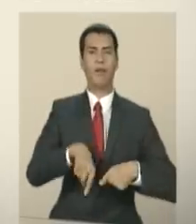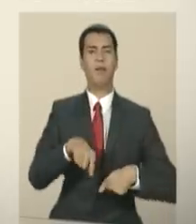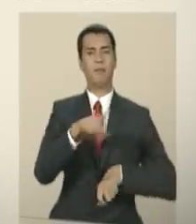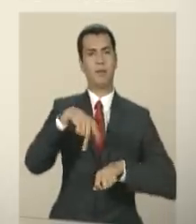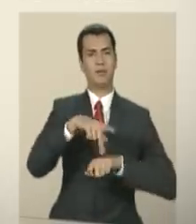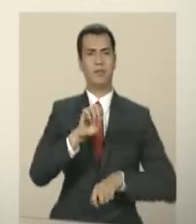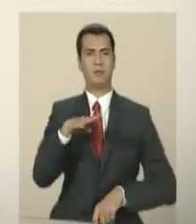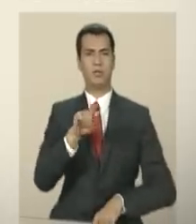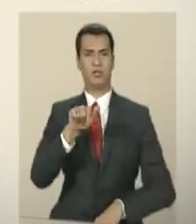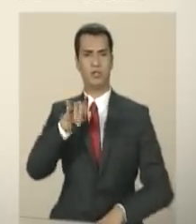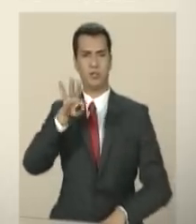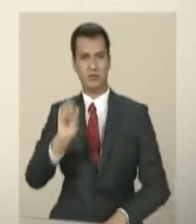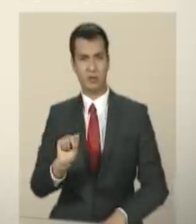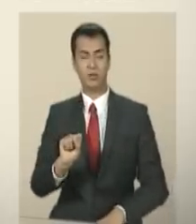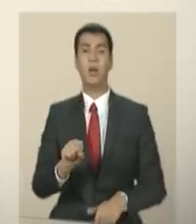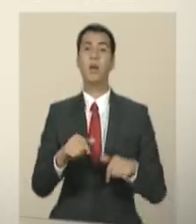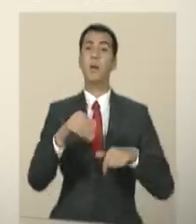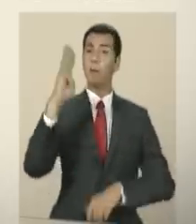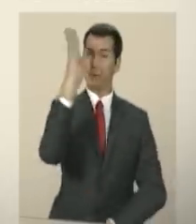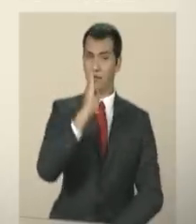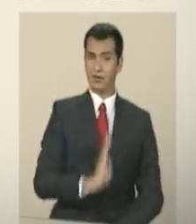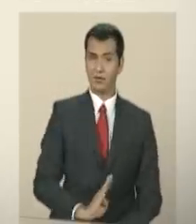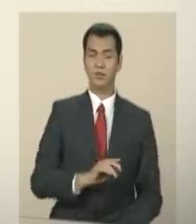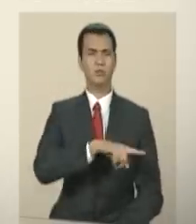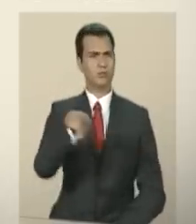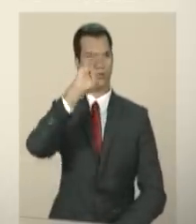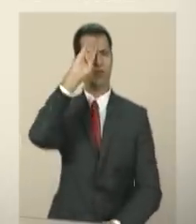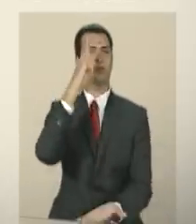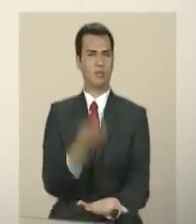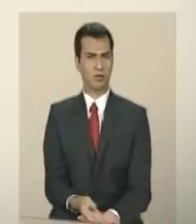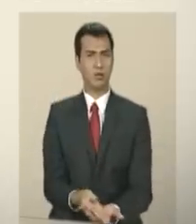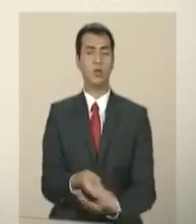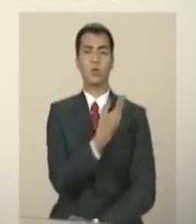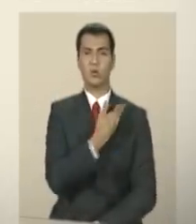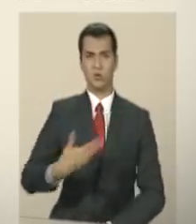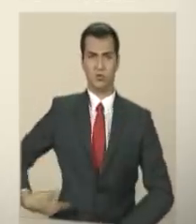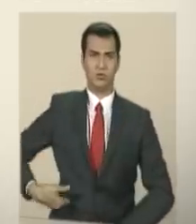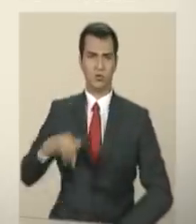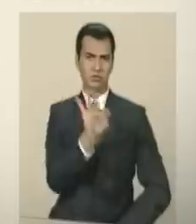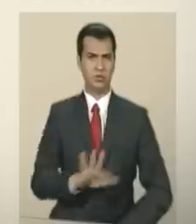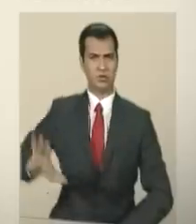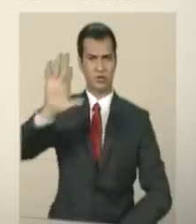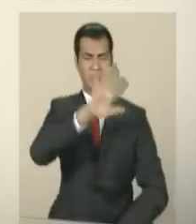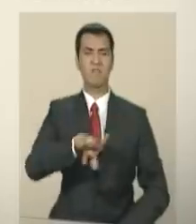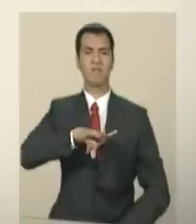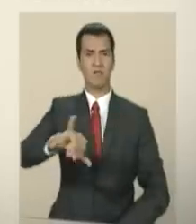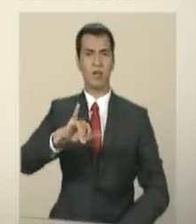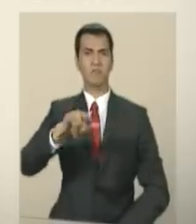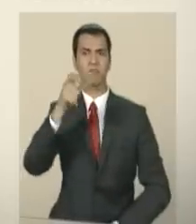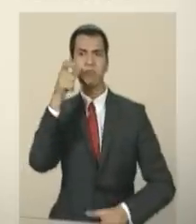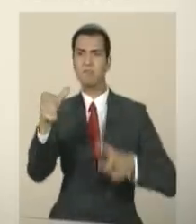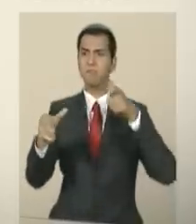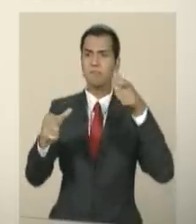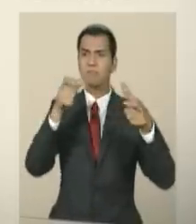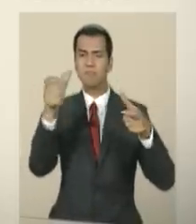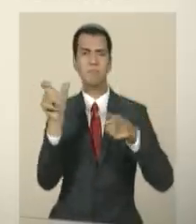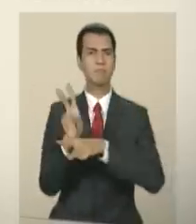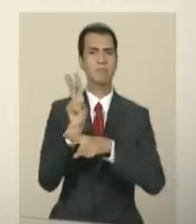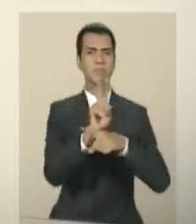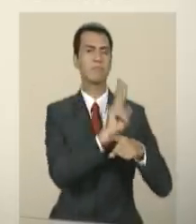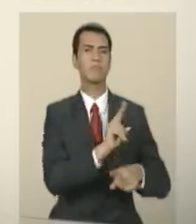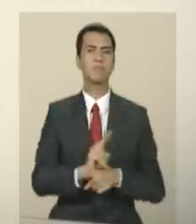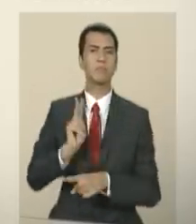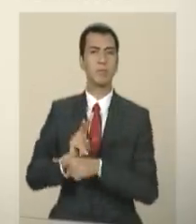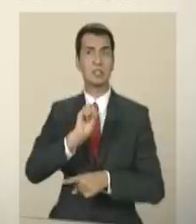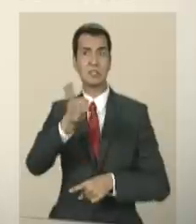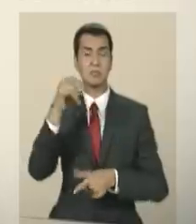somos nós os brasileiros podem estar certo que o governo vai continuar atento para evitar qualquer efeito